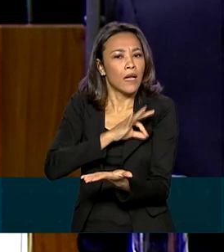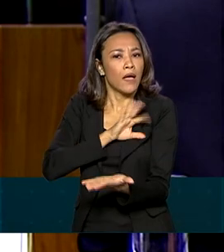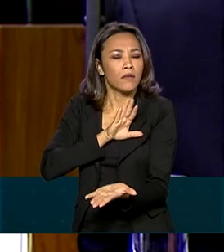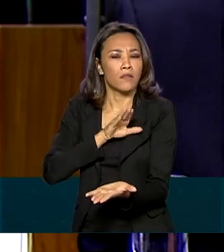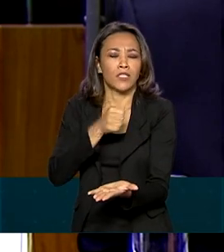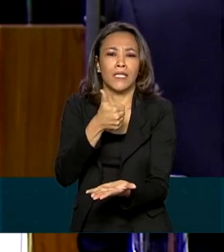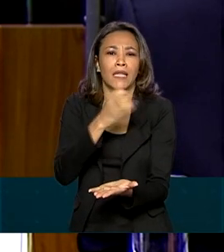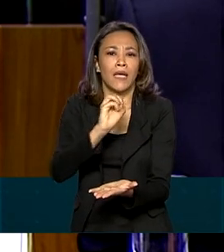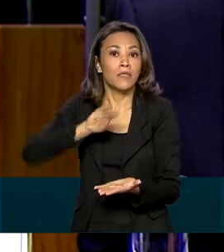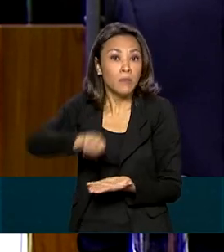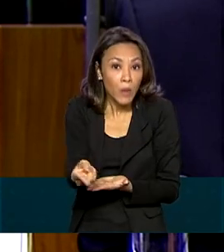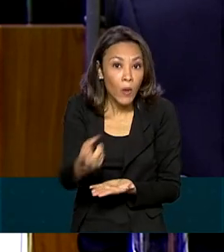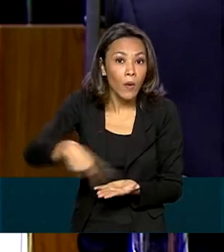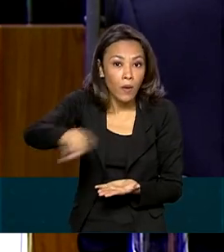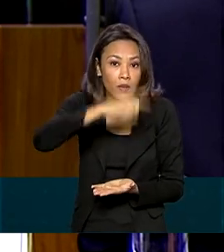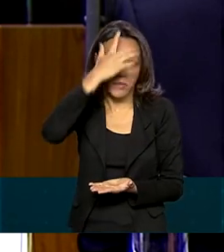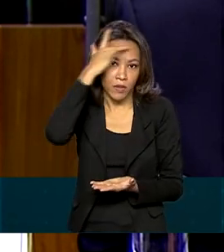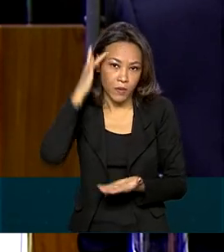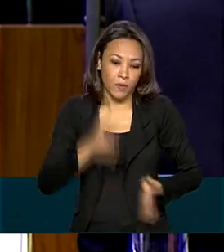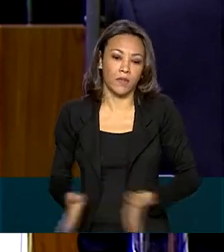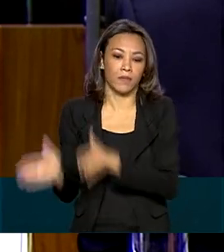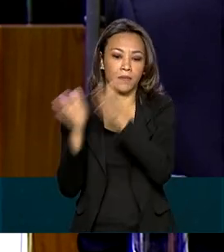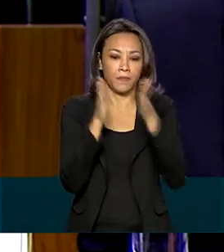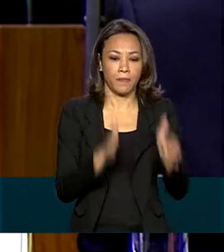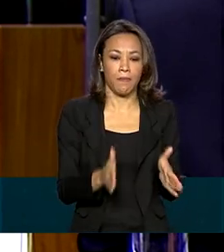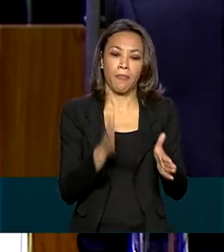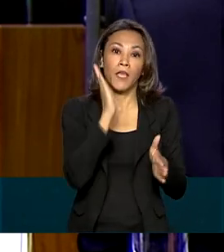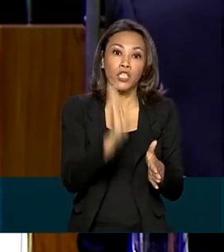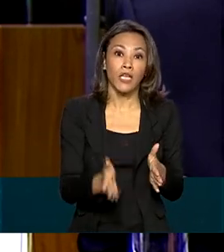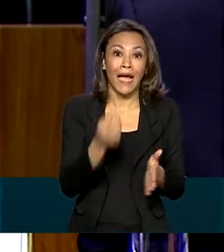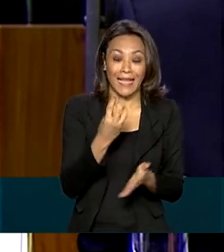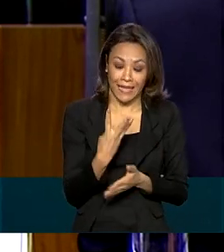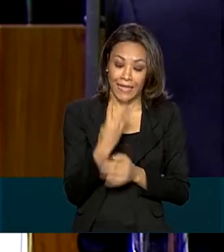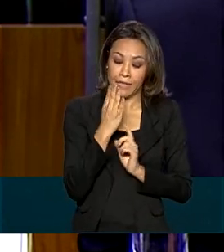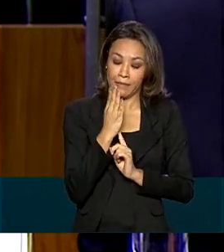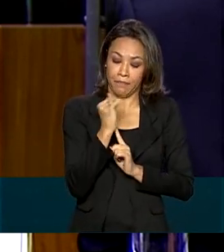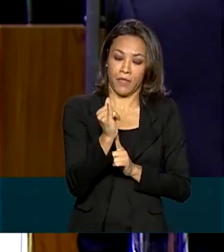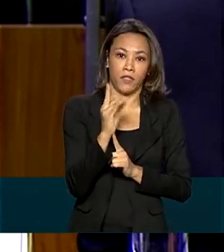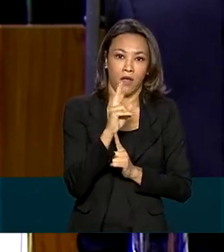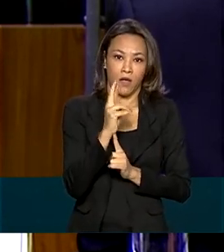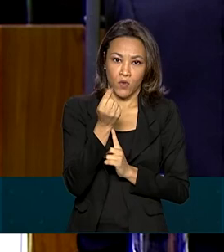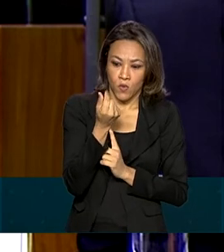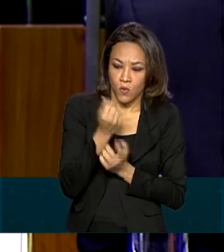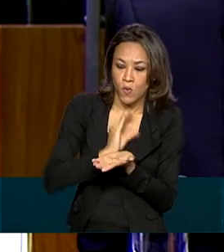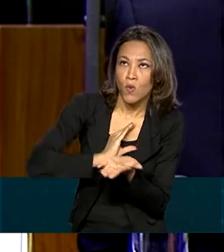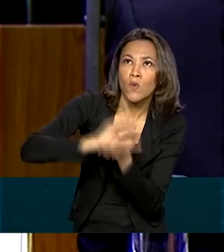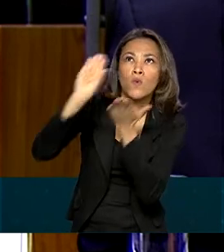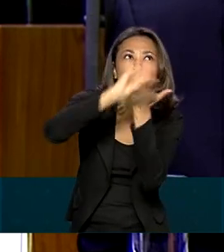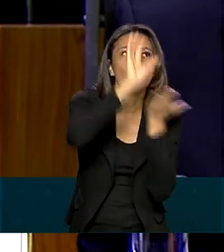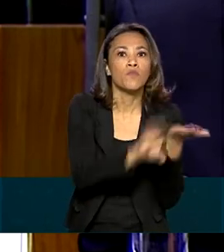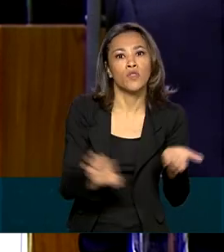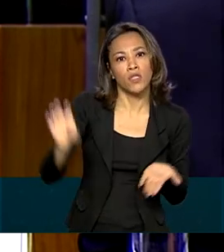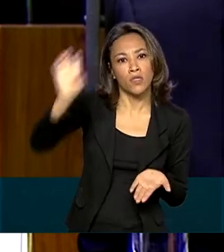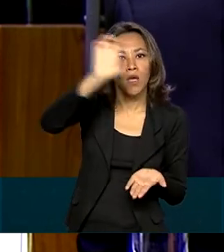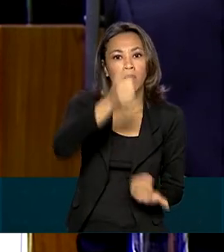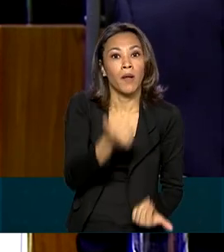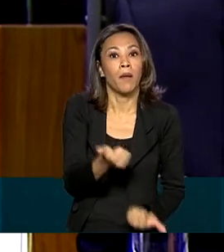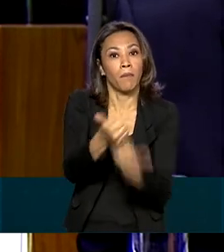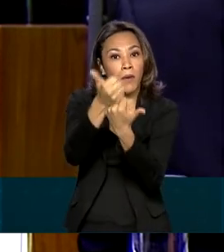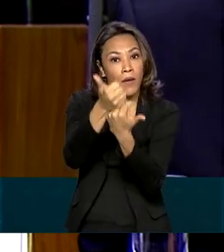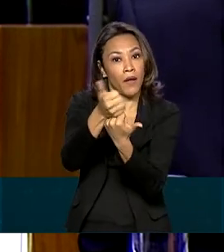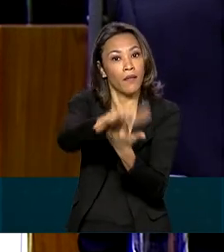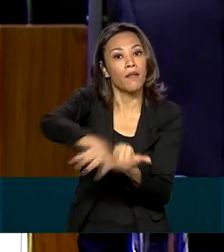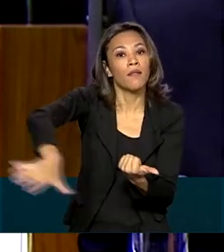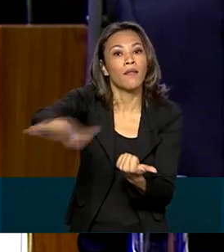dez milhões de pessoas foram dos nosos 3 bilhões de reais aos Estados para auxílio do